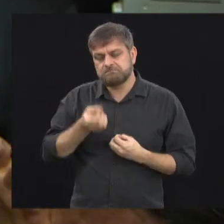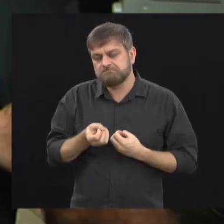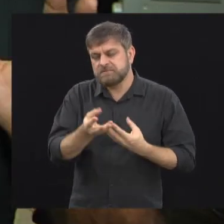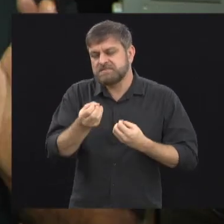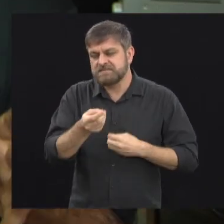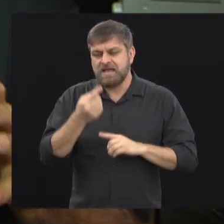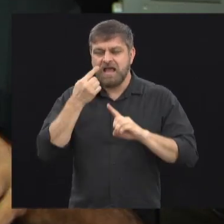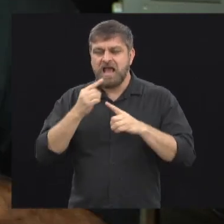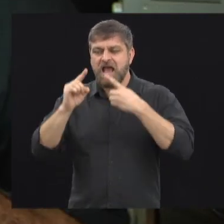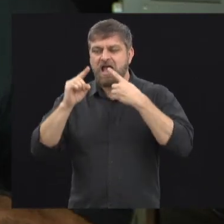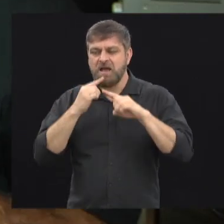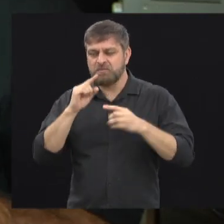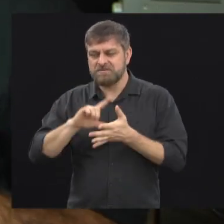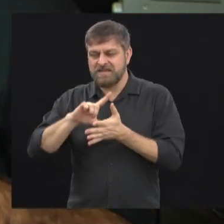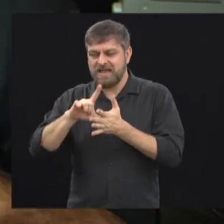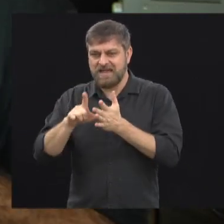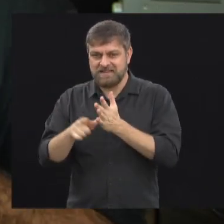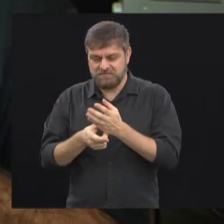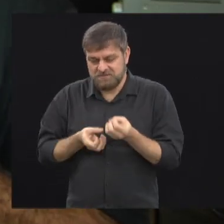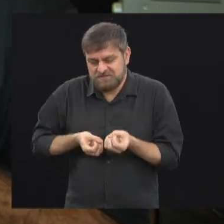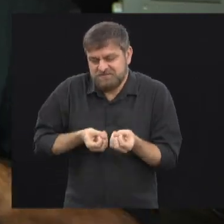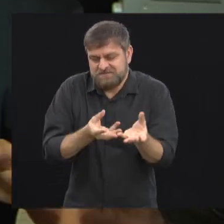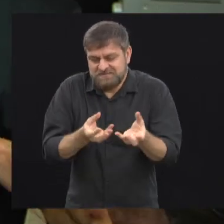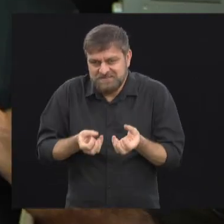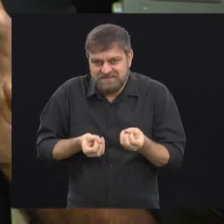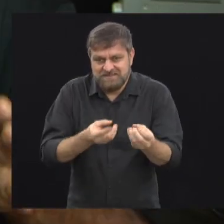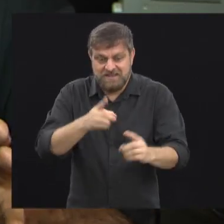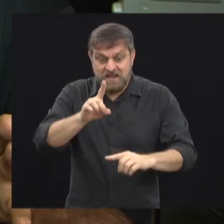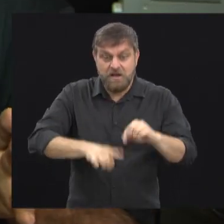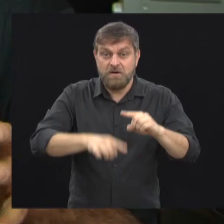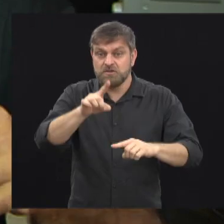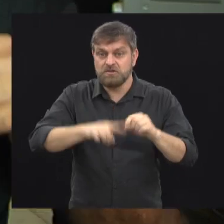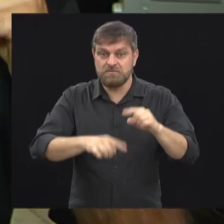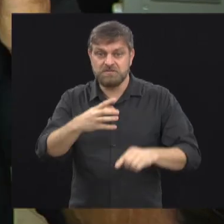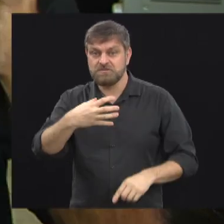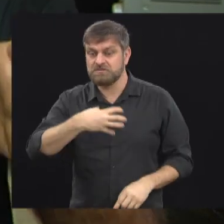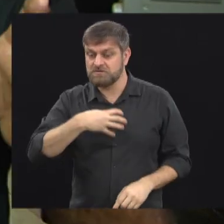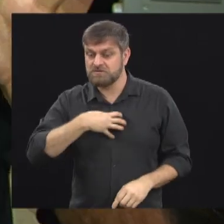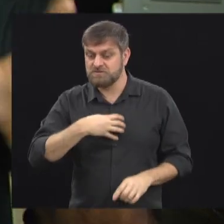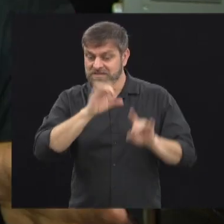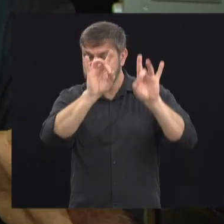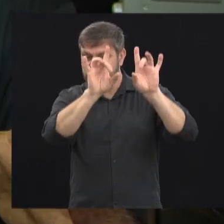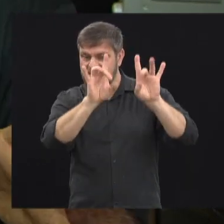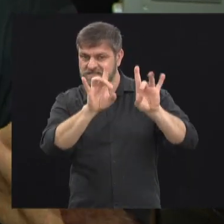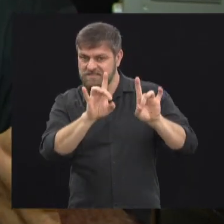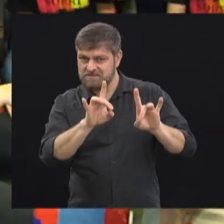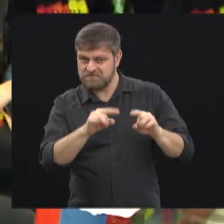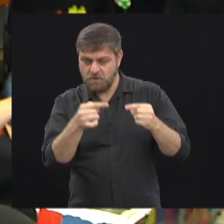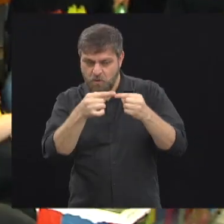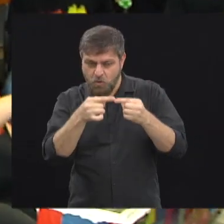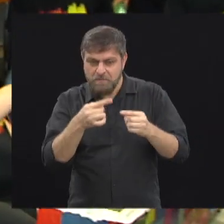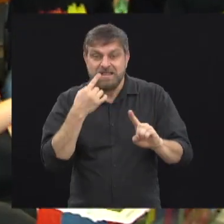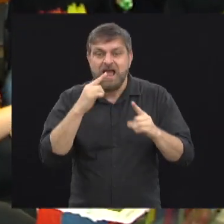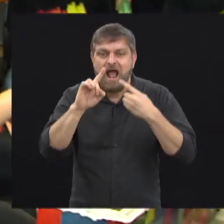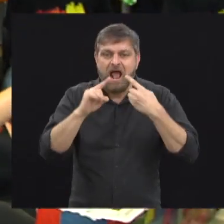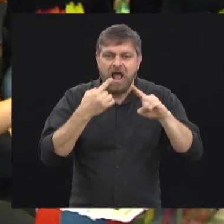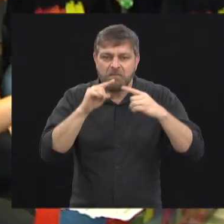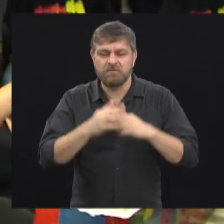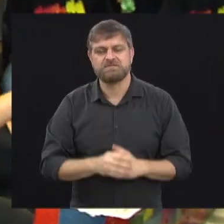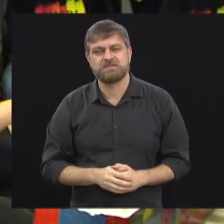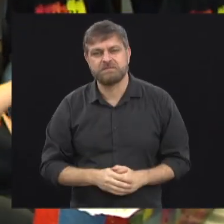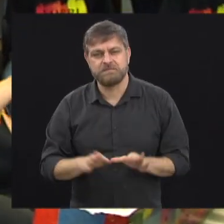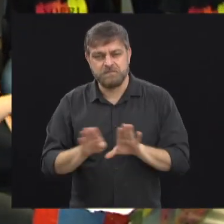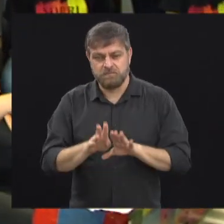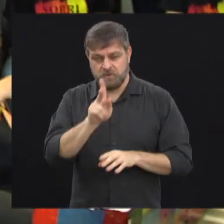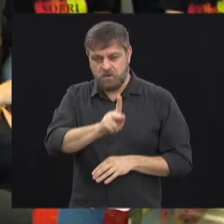eles e aí utilizar os instrumentos da maneira específica para aquela música. Um dos pontos